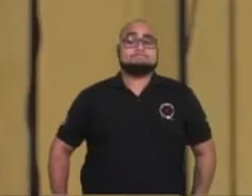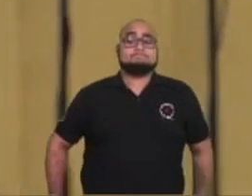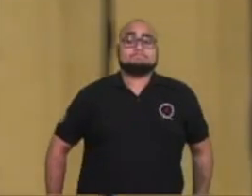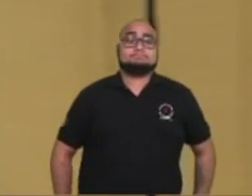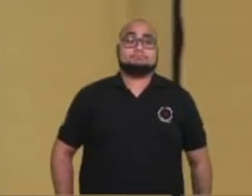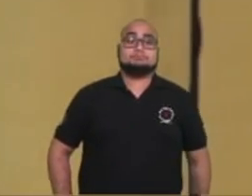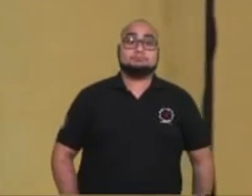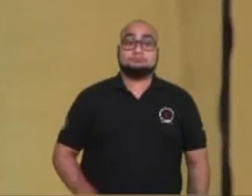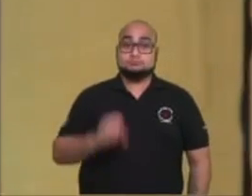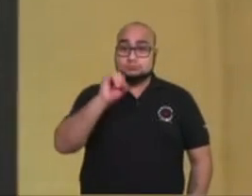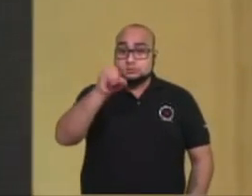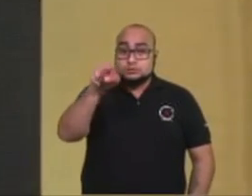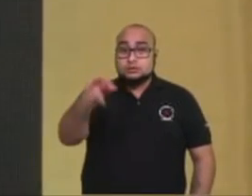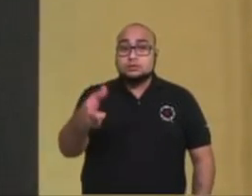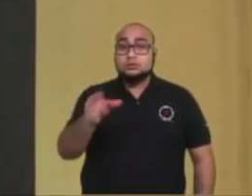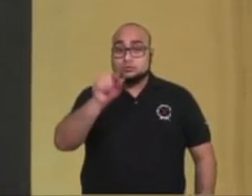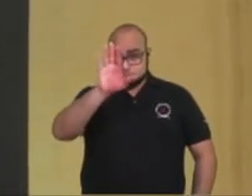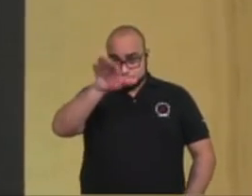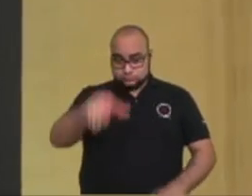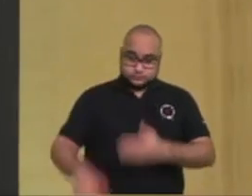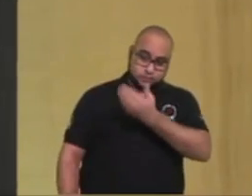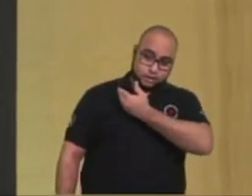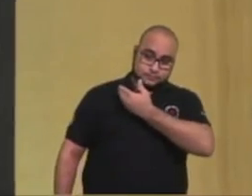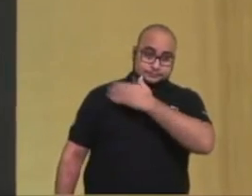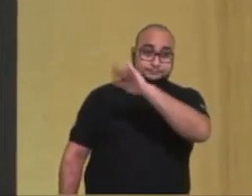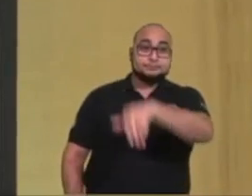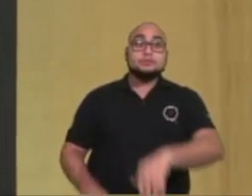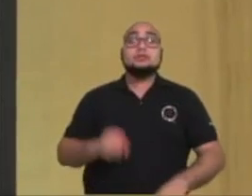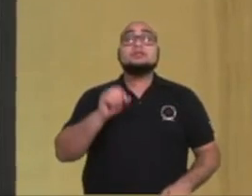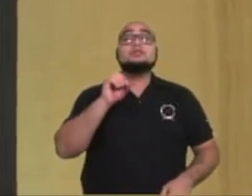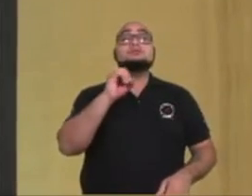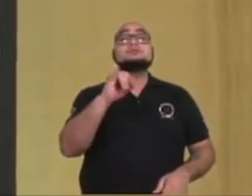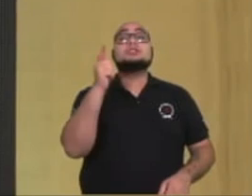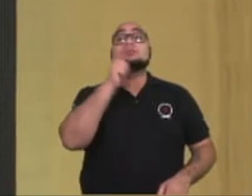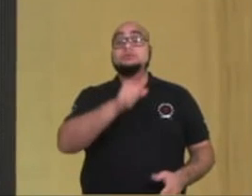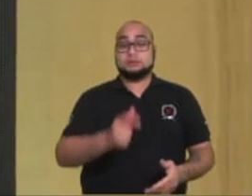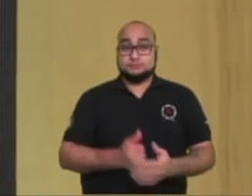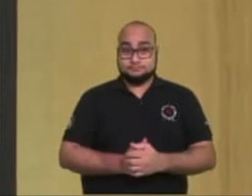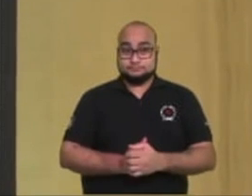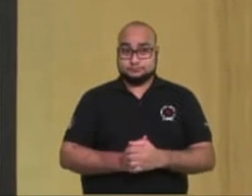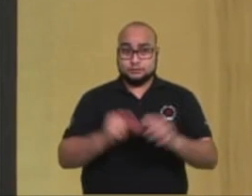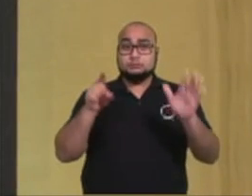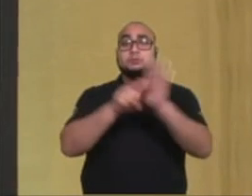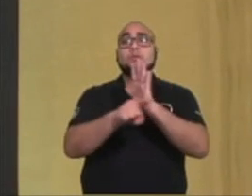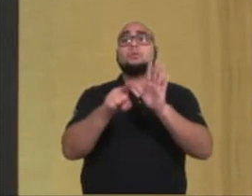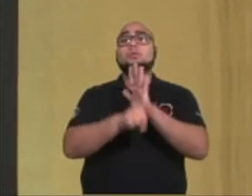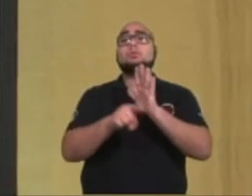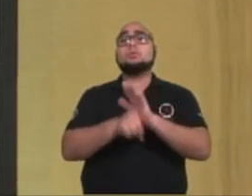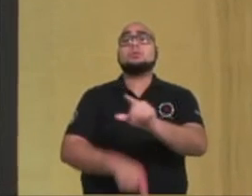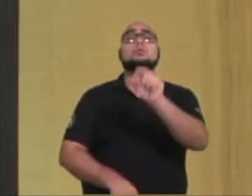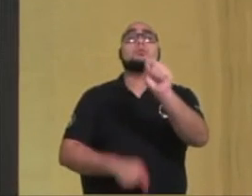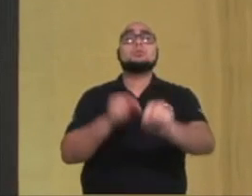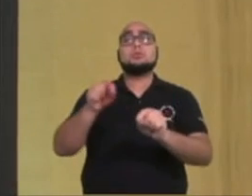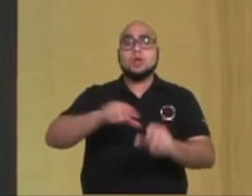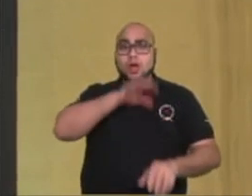falei para um amigo o juro que você ganha ele tá descontando projeto